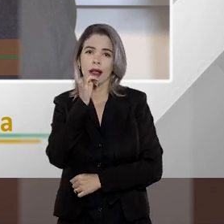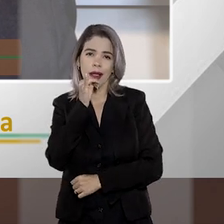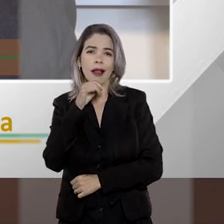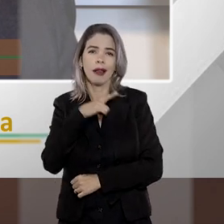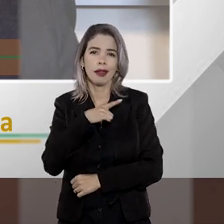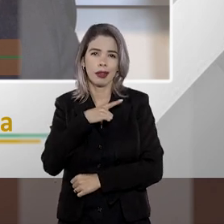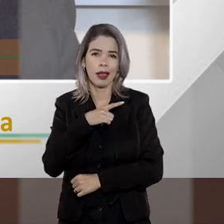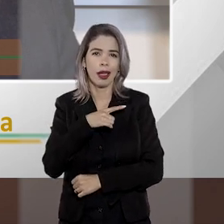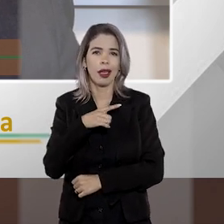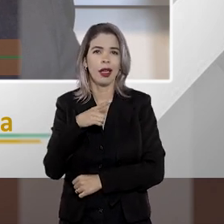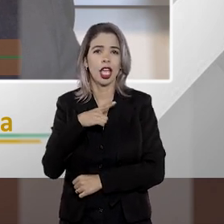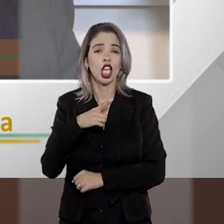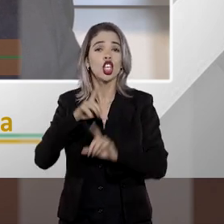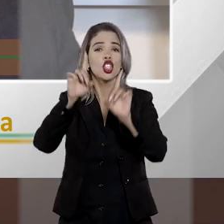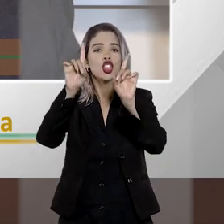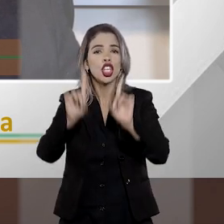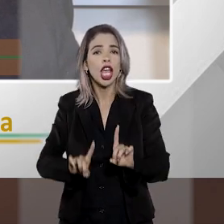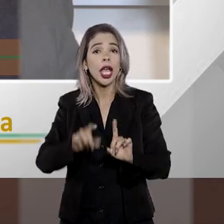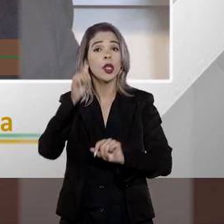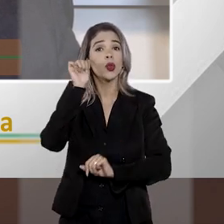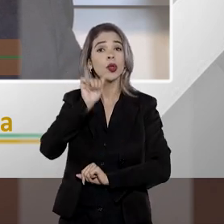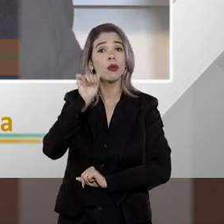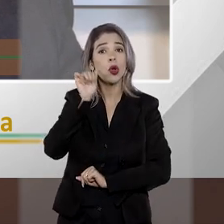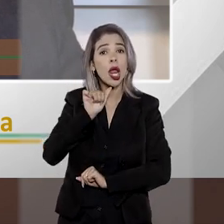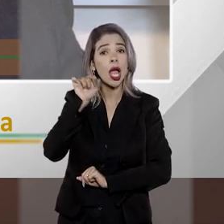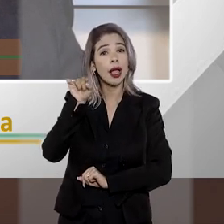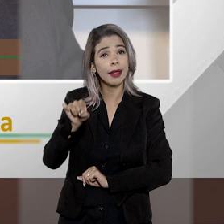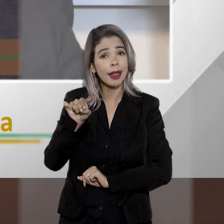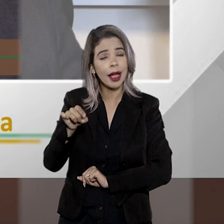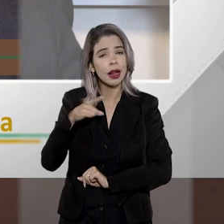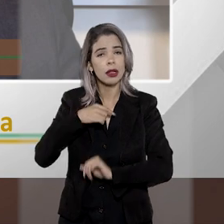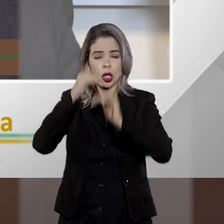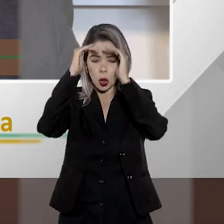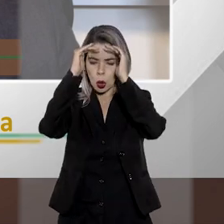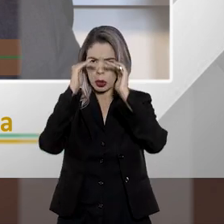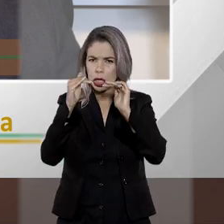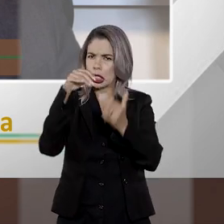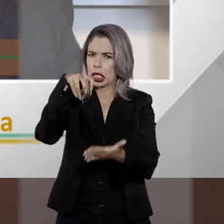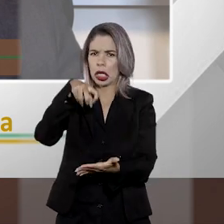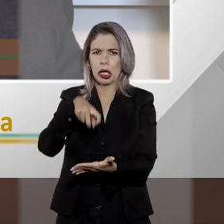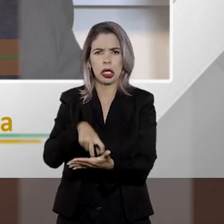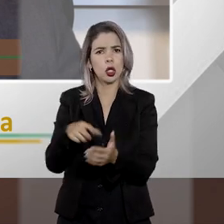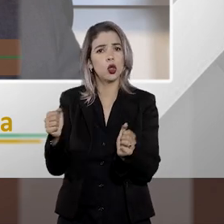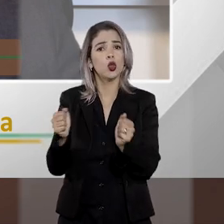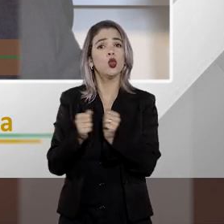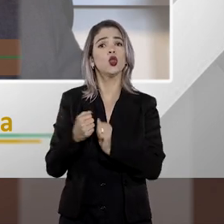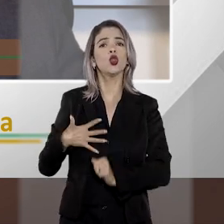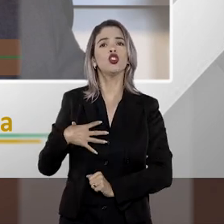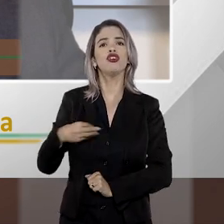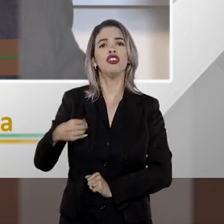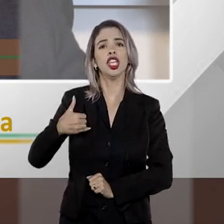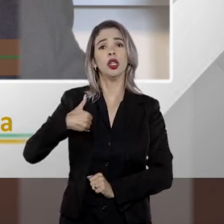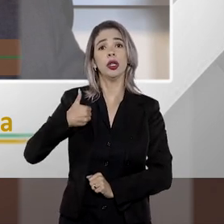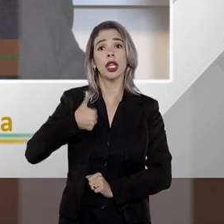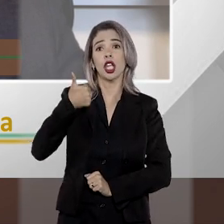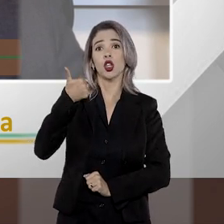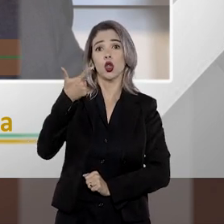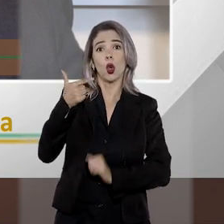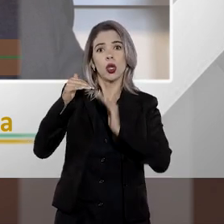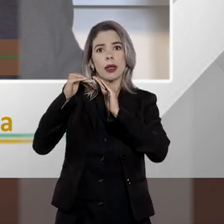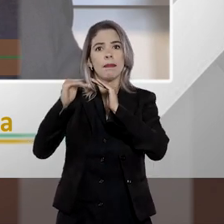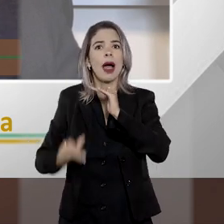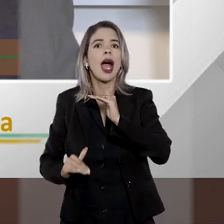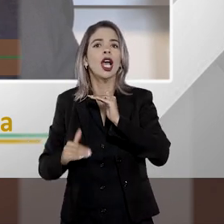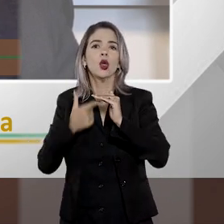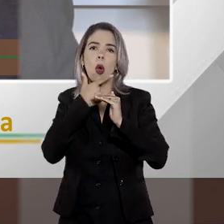falamos em relação a esse direito da mulher de cumprir a sua pena junto ao seu filho menor de 12 anos,